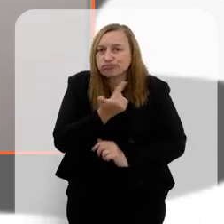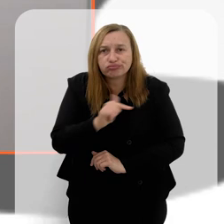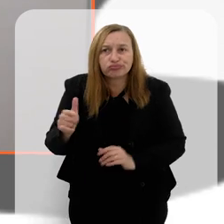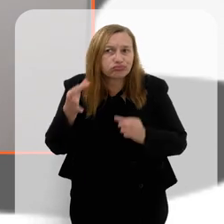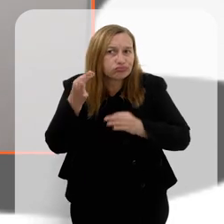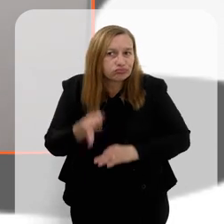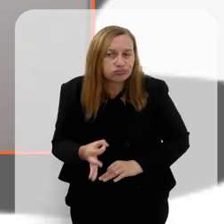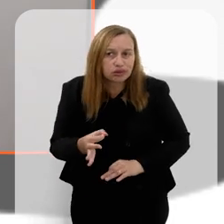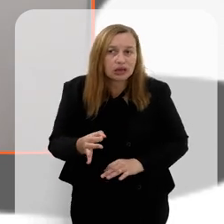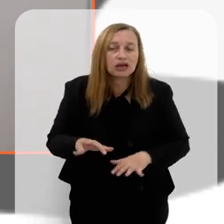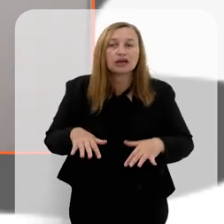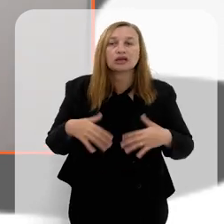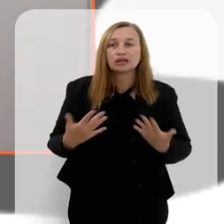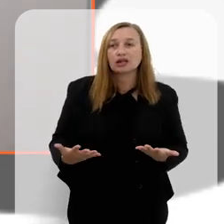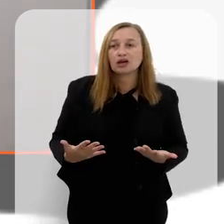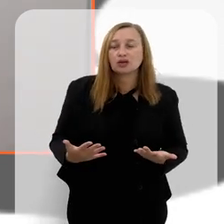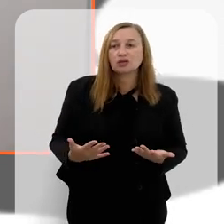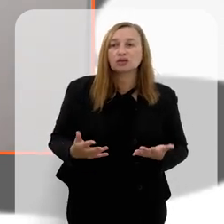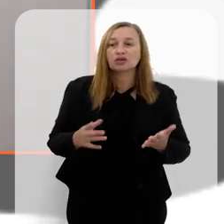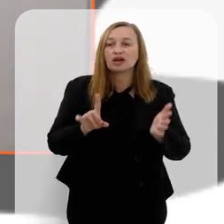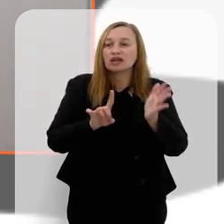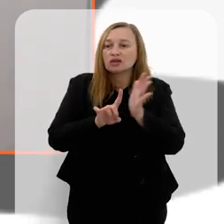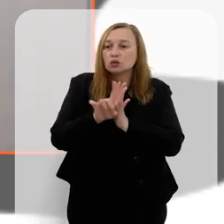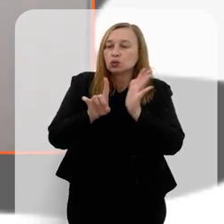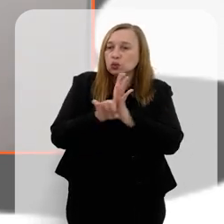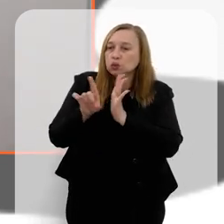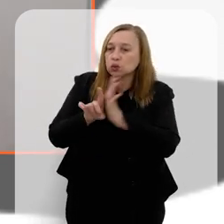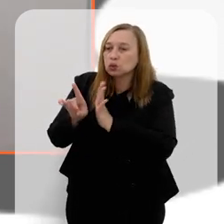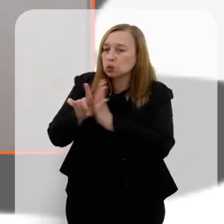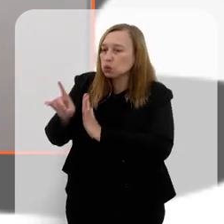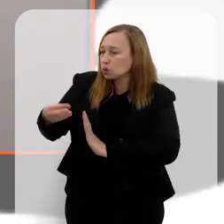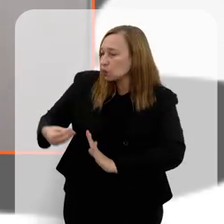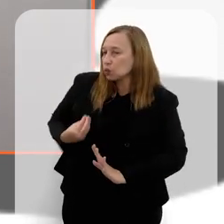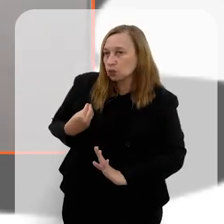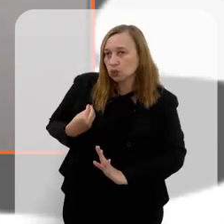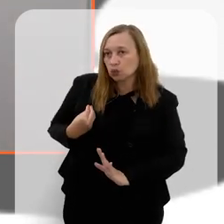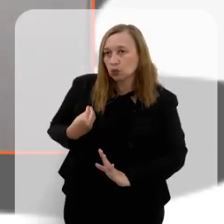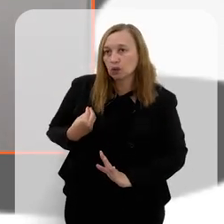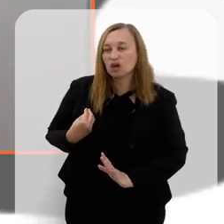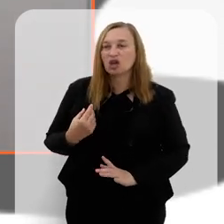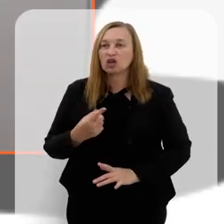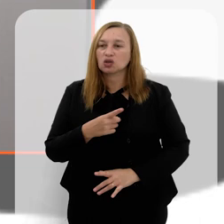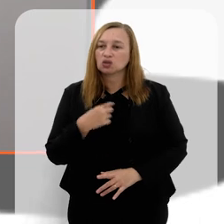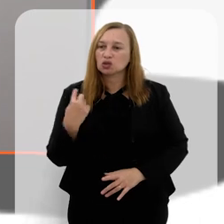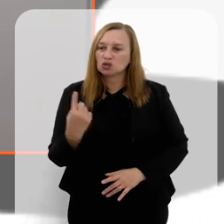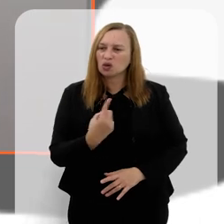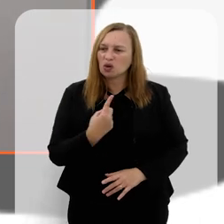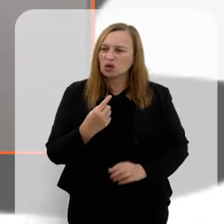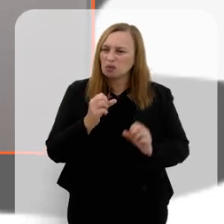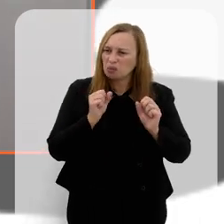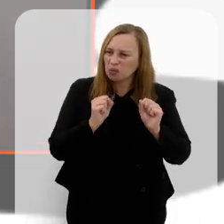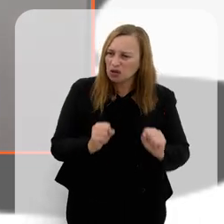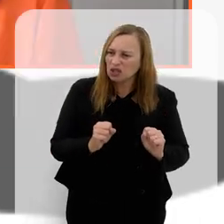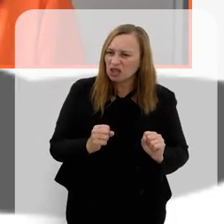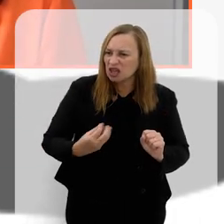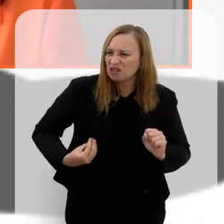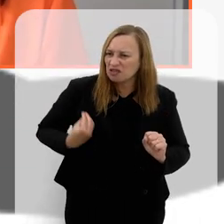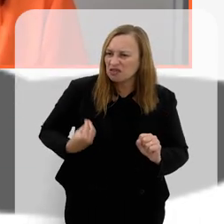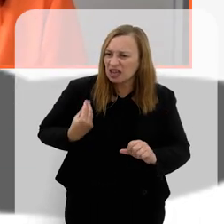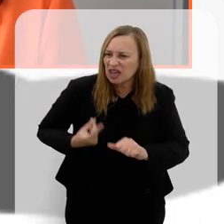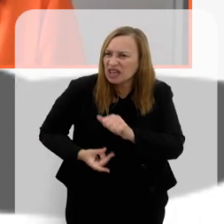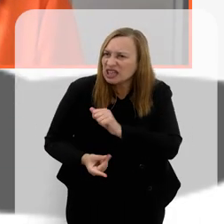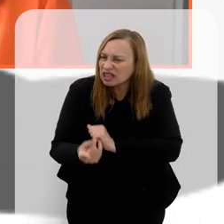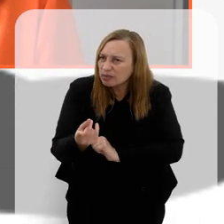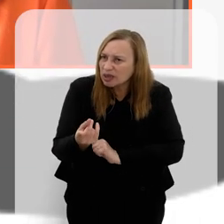E normalmente sobre, assim, os grandes questionamentos da vida, né? Então, assim, somos imortais? De